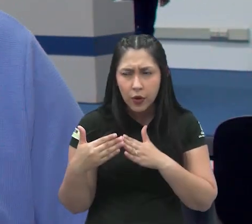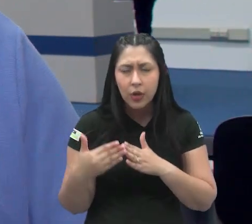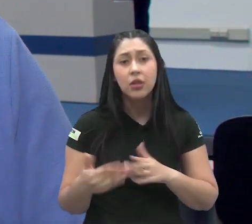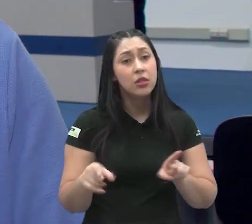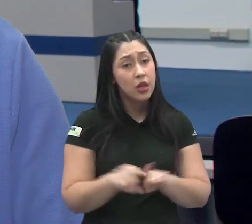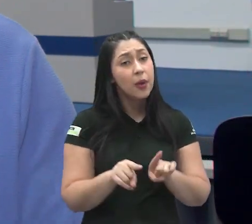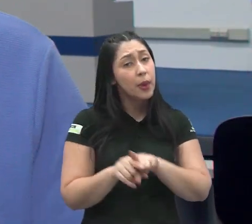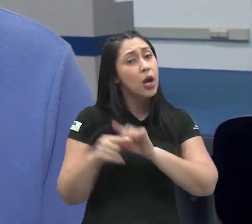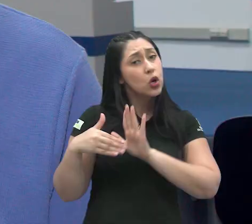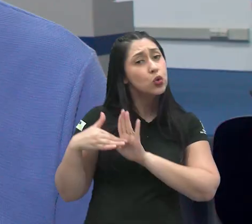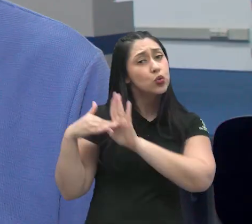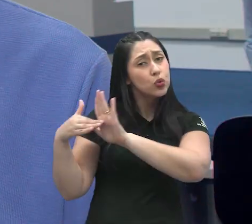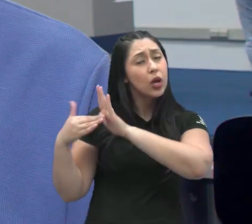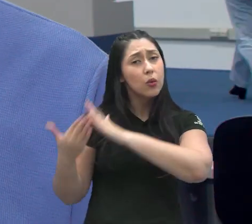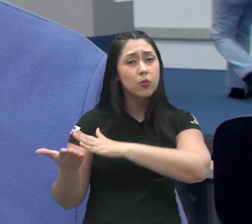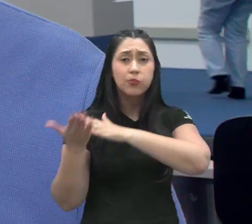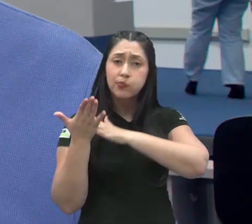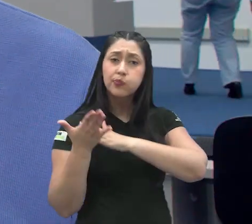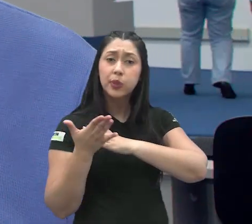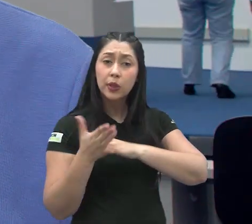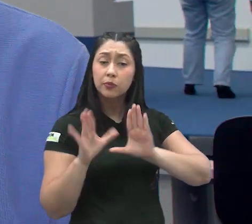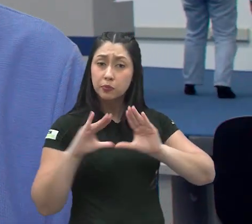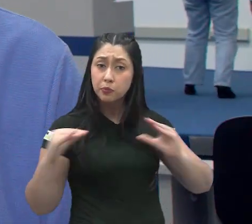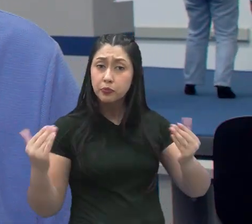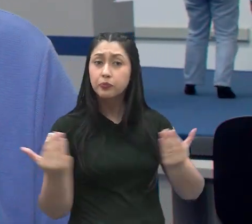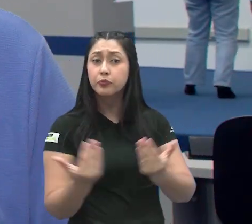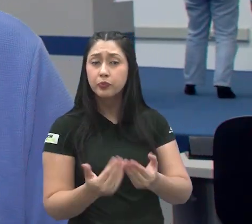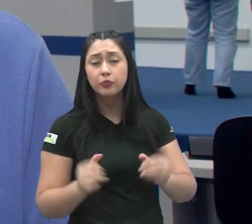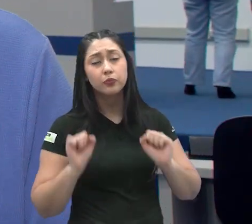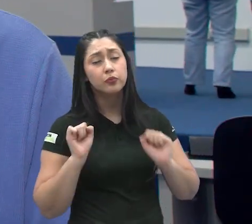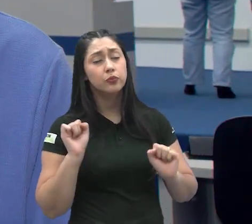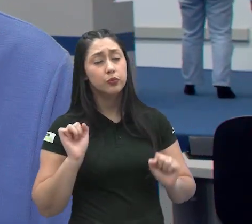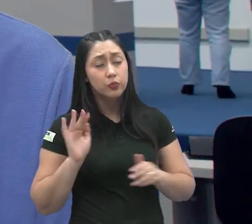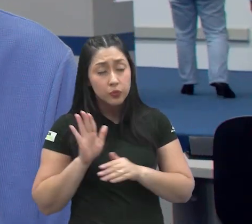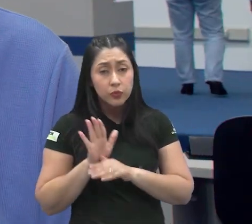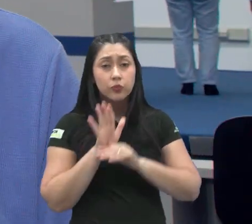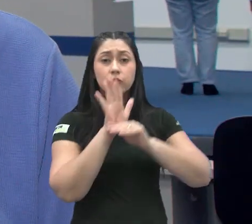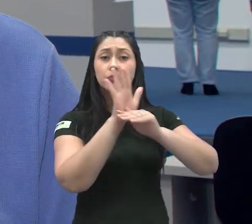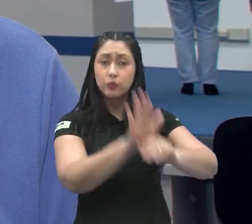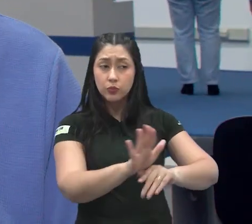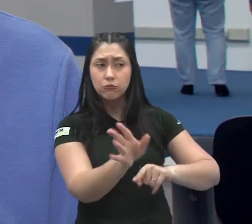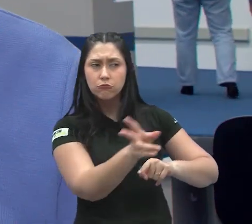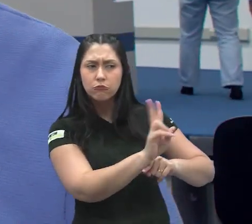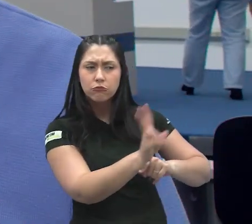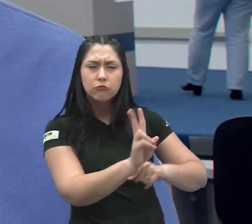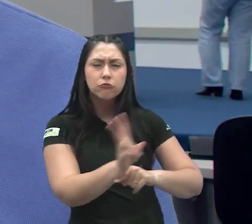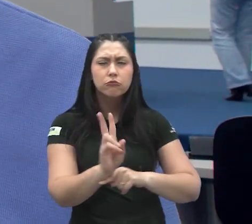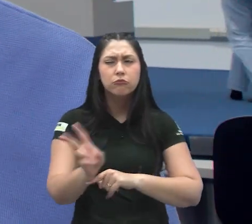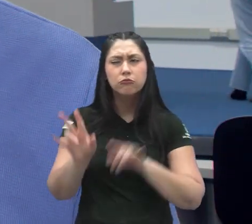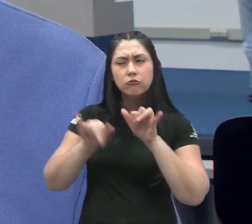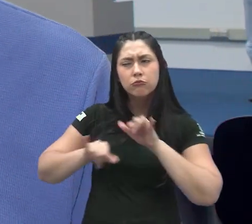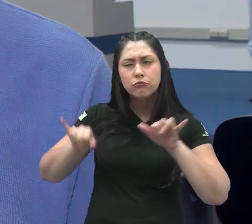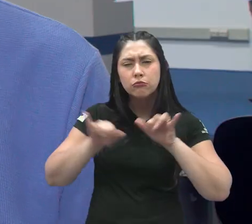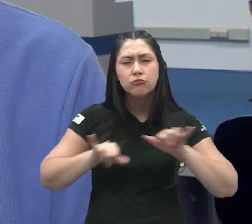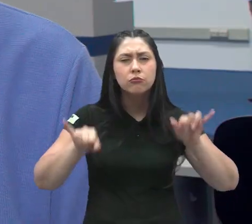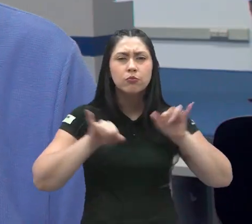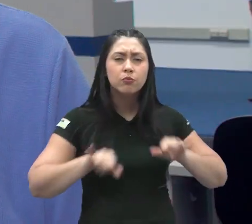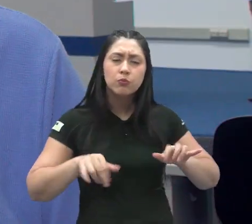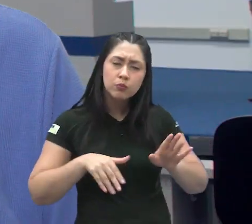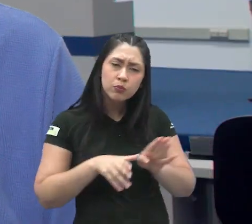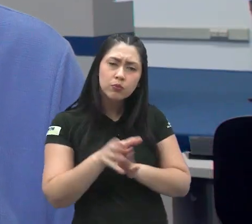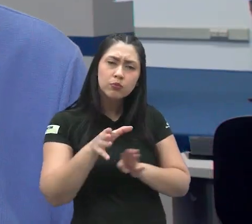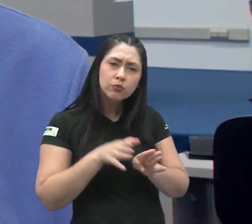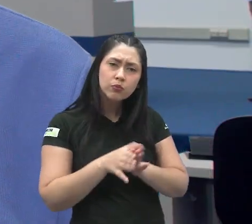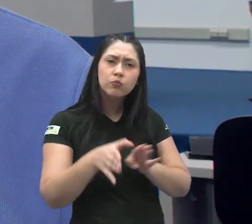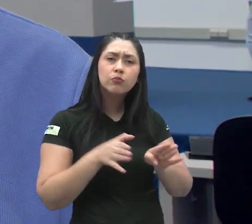rua, a própria vizinhança solidária, né? Os consegues pode também orientar nessa empreitada de ajudar na divulgação